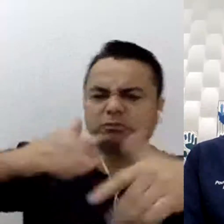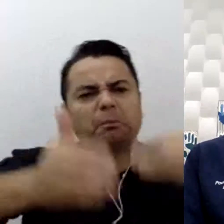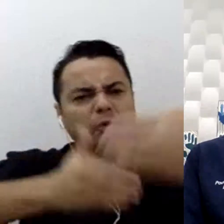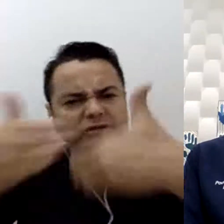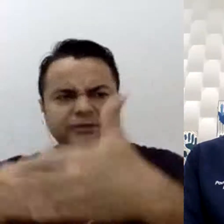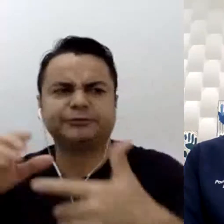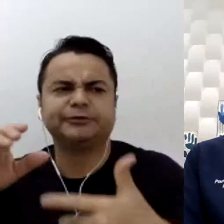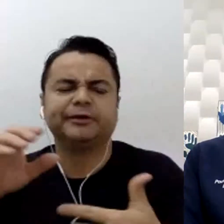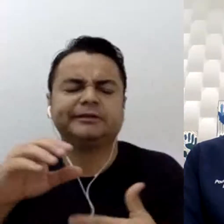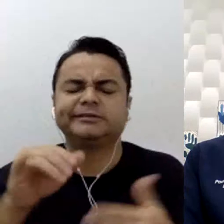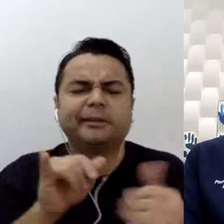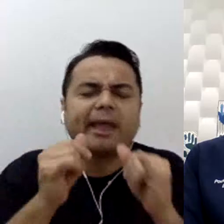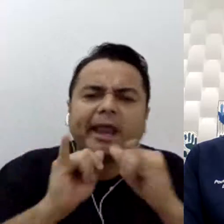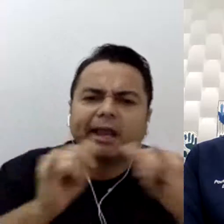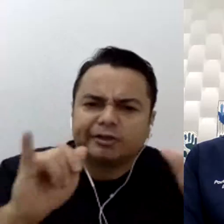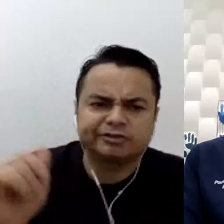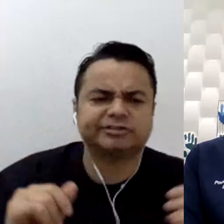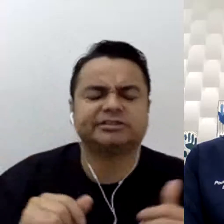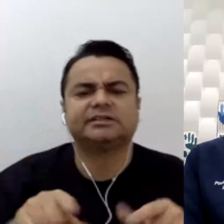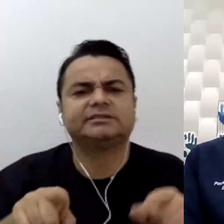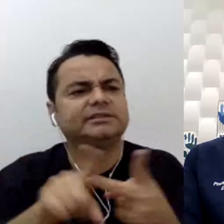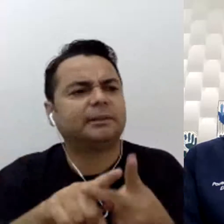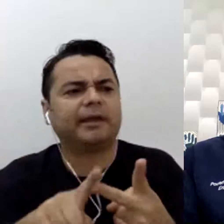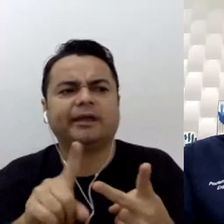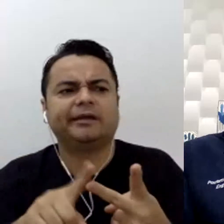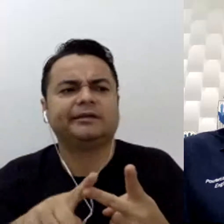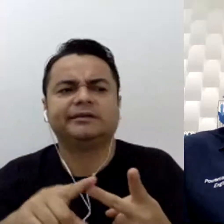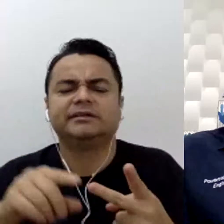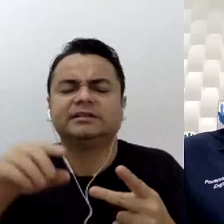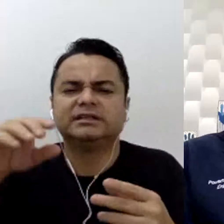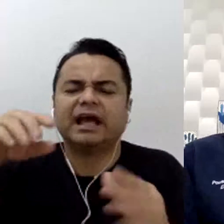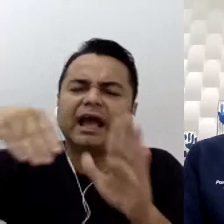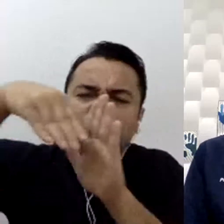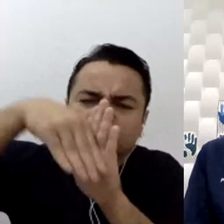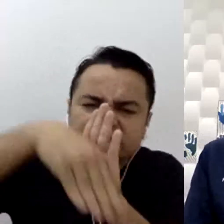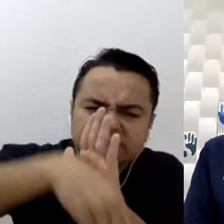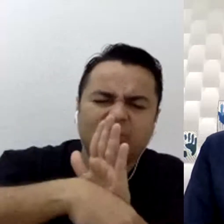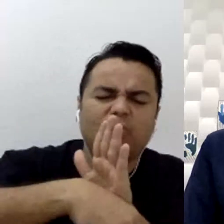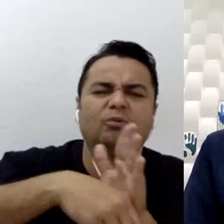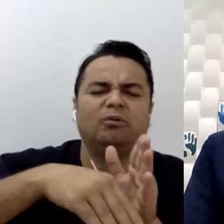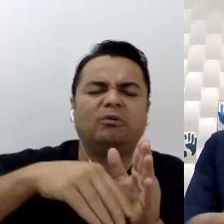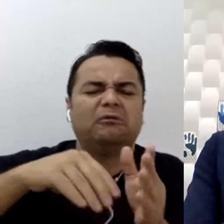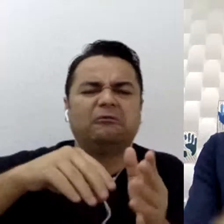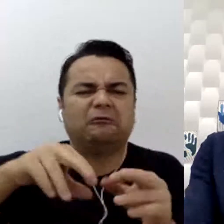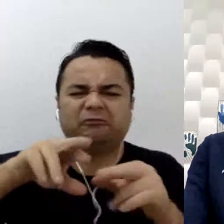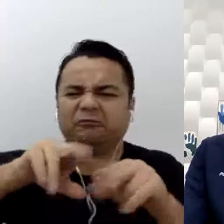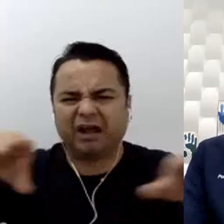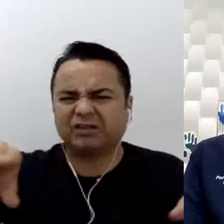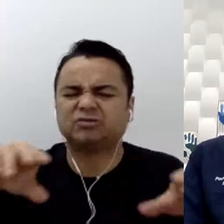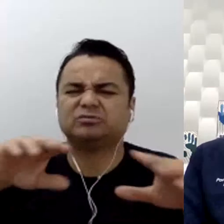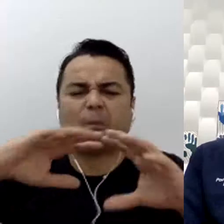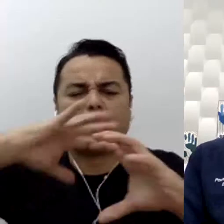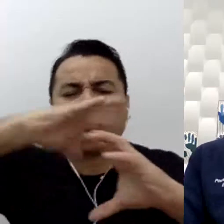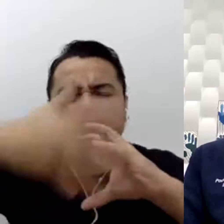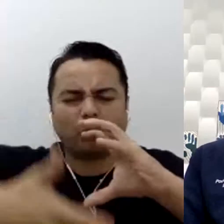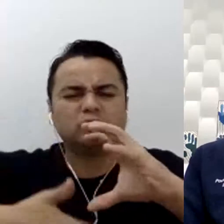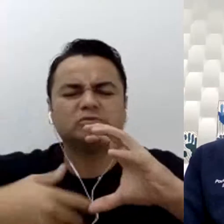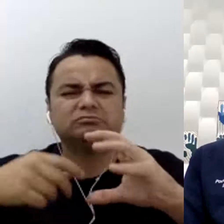eficiência energética, a redução do NOx para o meio atmosférico. Um dos exemplos que eu